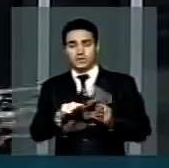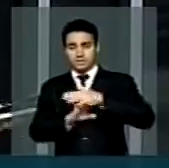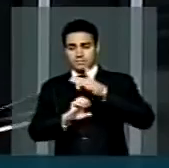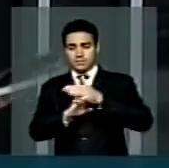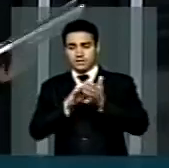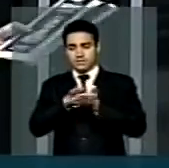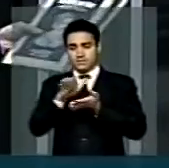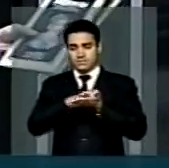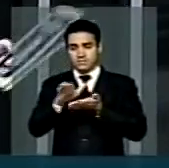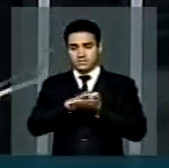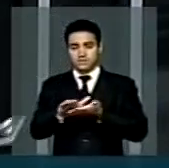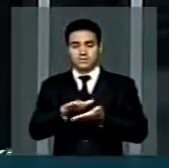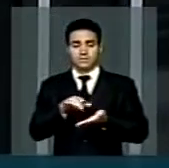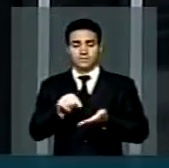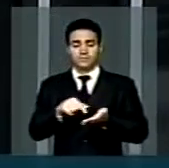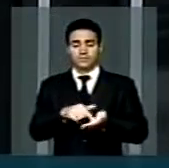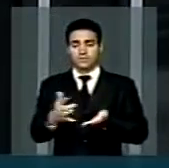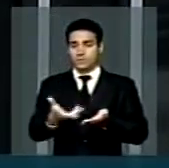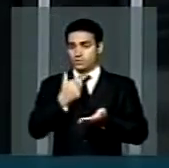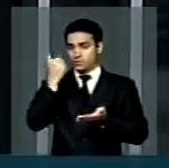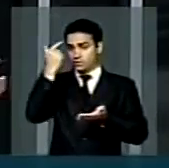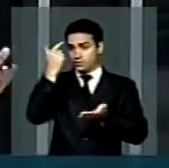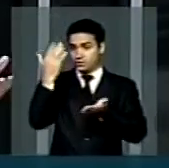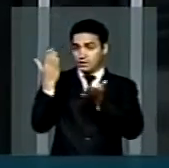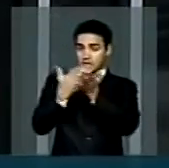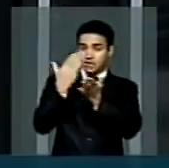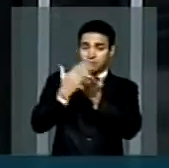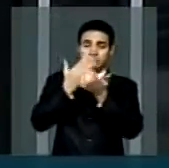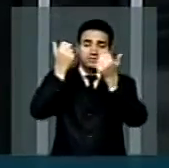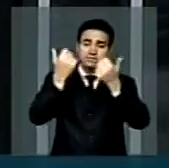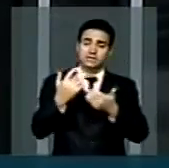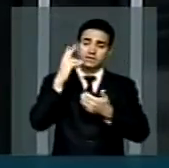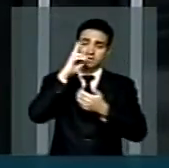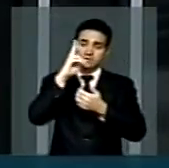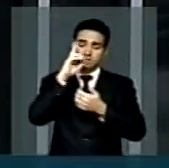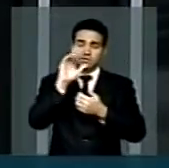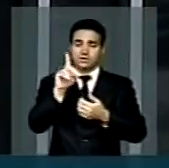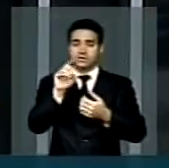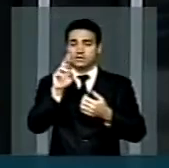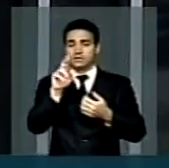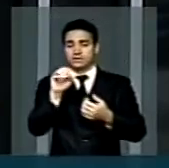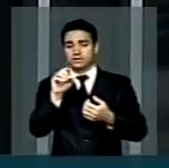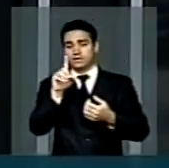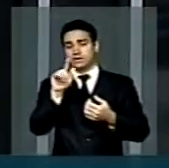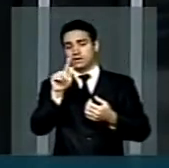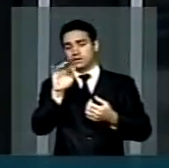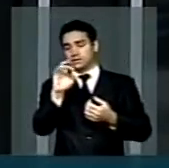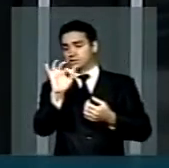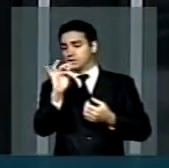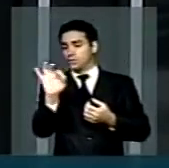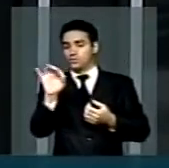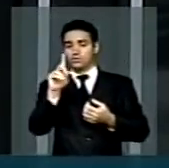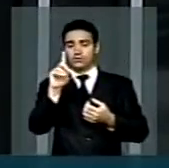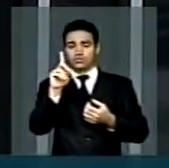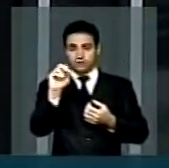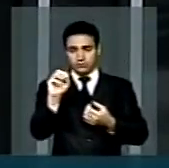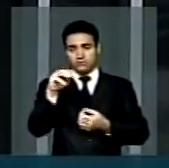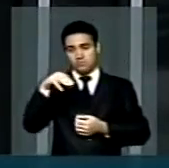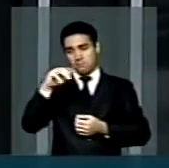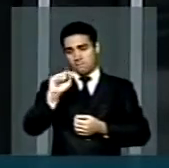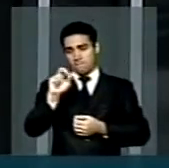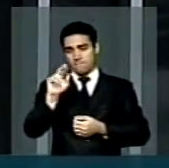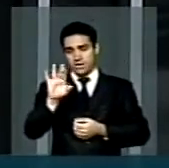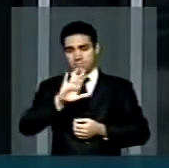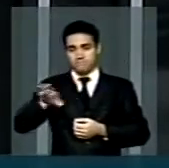é conhecimento, que fez esse belo livro aqui, que resgata um pouco da história de quem foi o Dragão do Mar. Senhor presidente